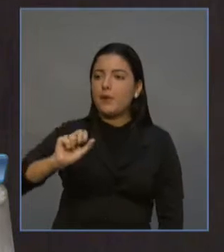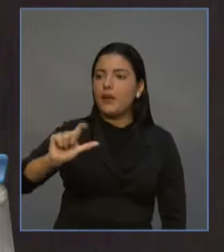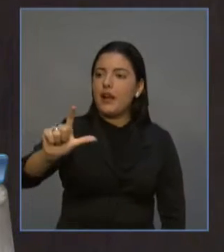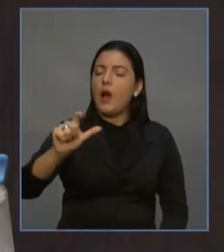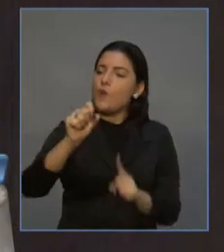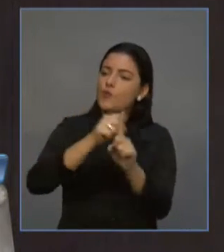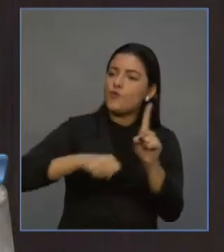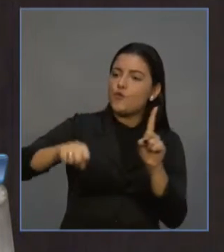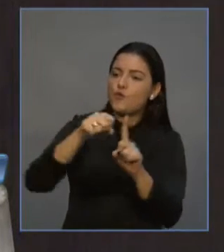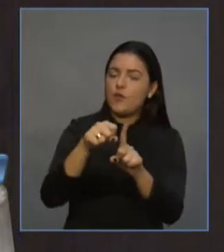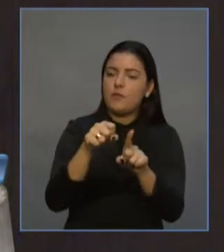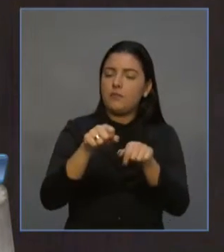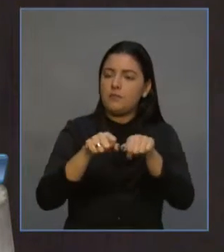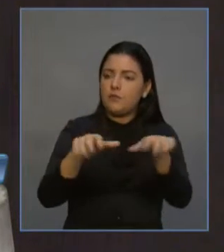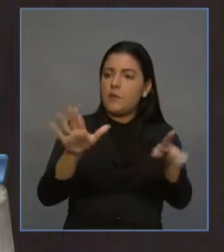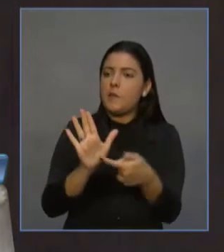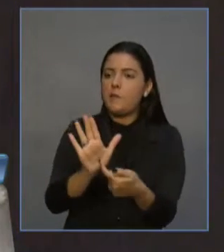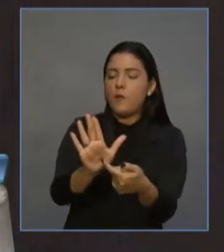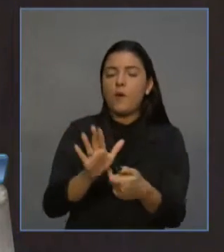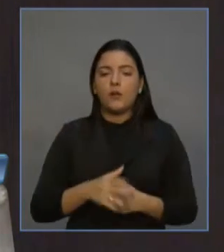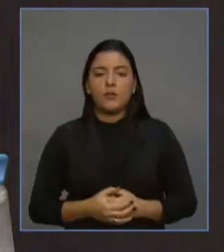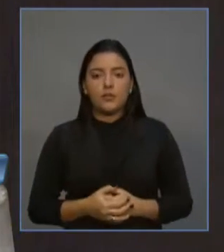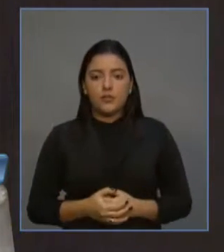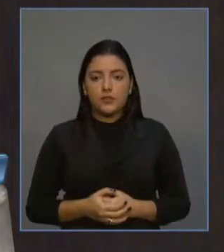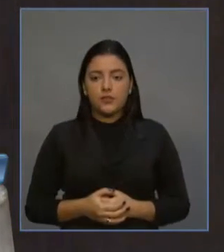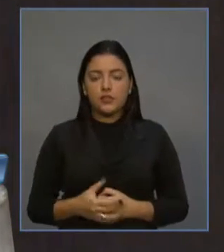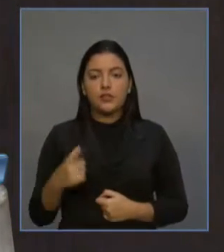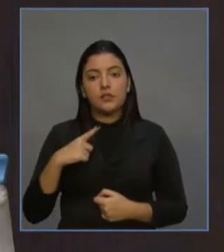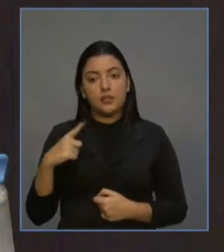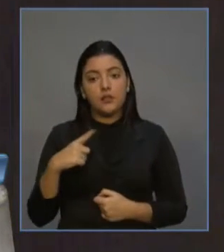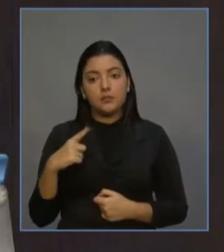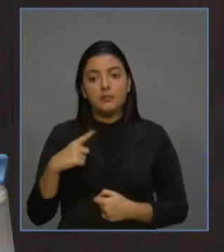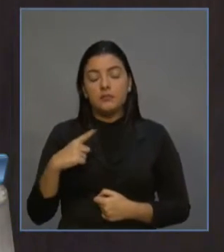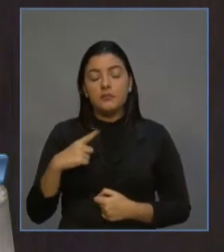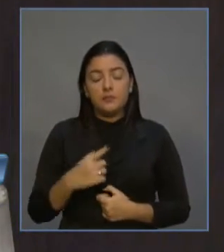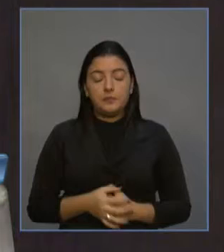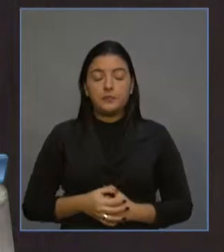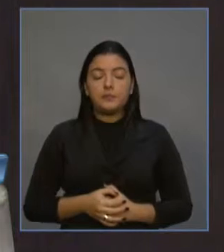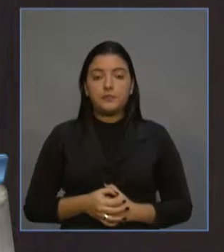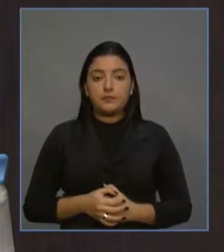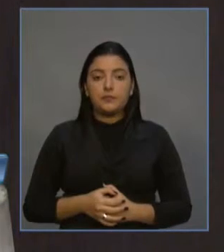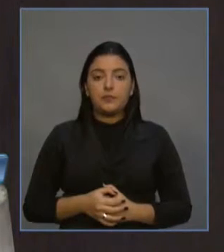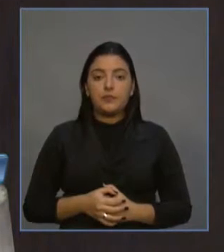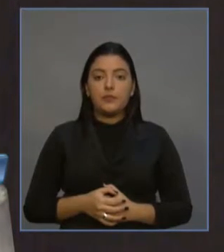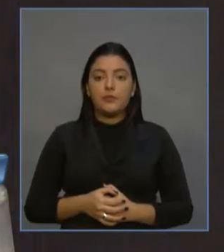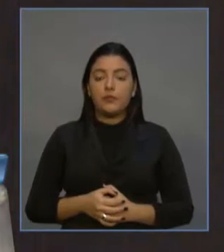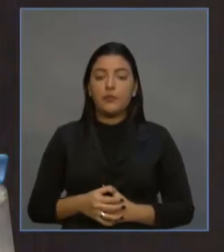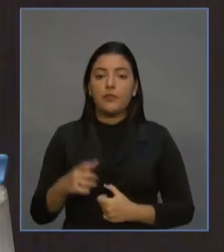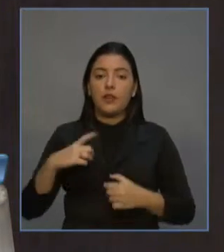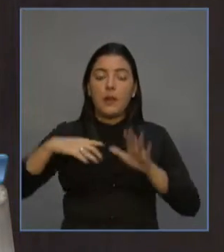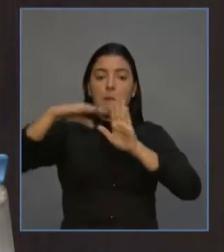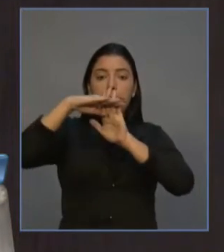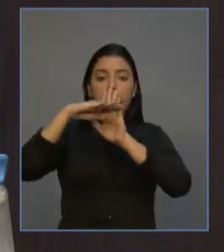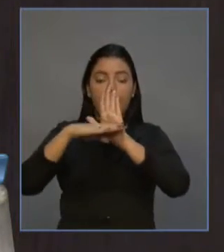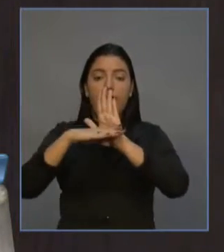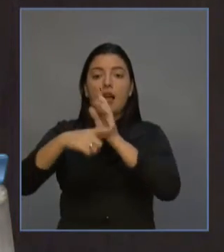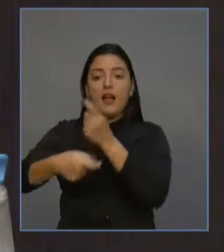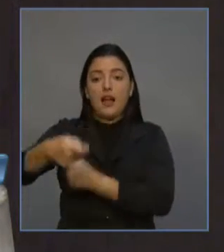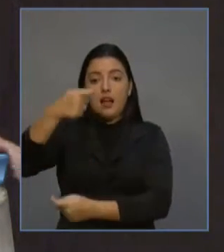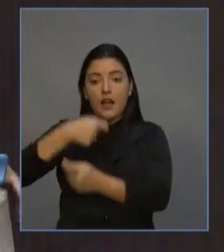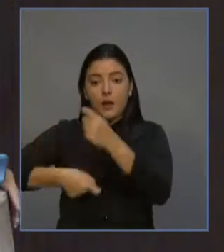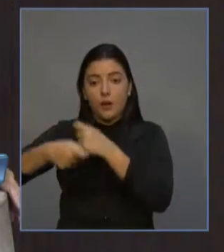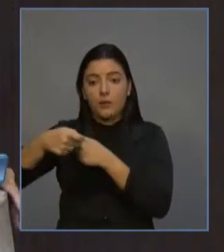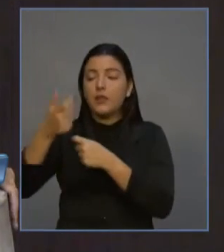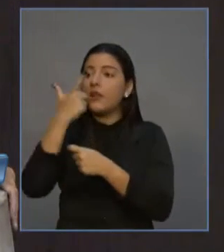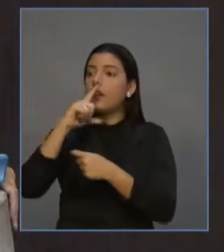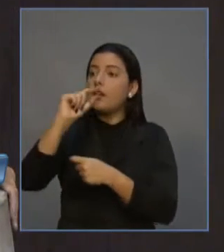a sociedade, exclusivamente, e colocaram, em especial, as pautas econômicas na